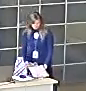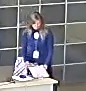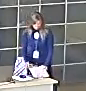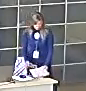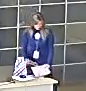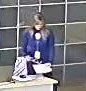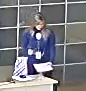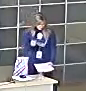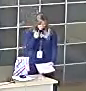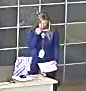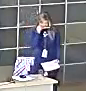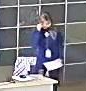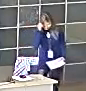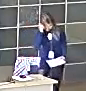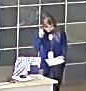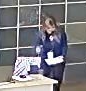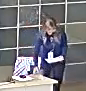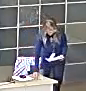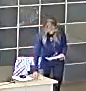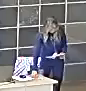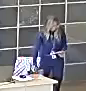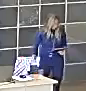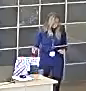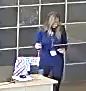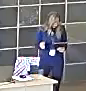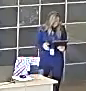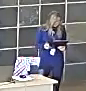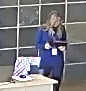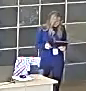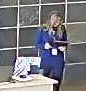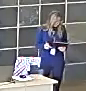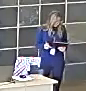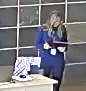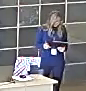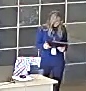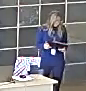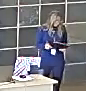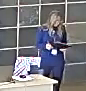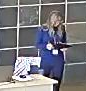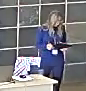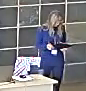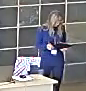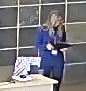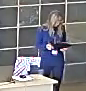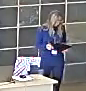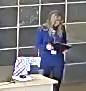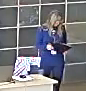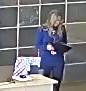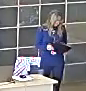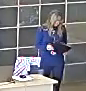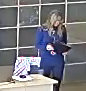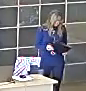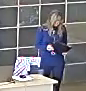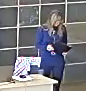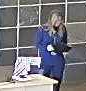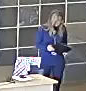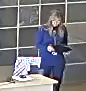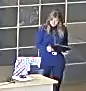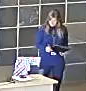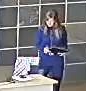da mãe ter o passe livre que acompanha o seu filho no tratamento fora do seu